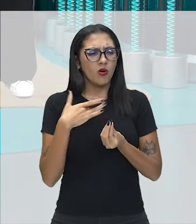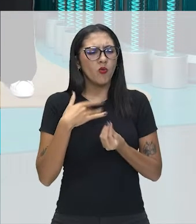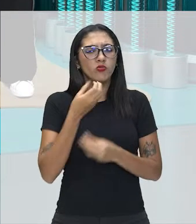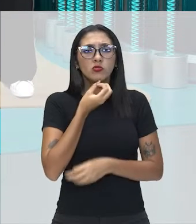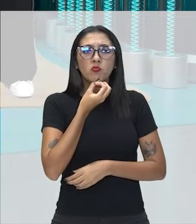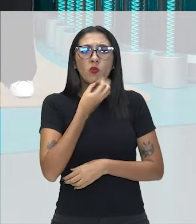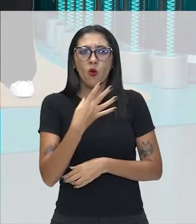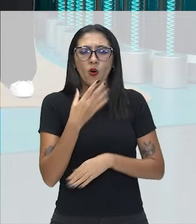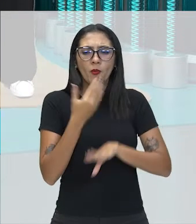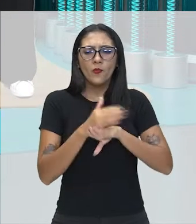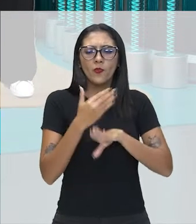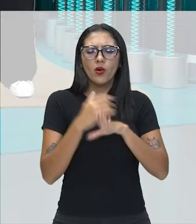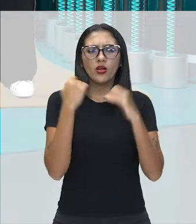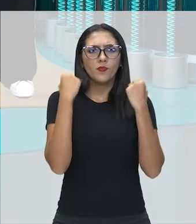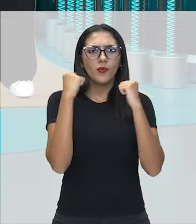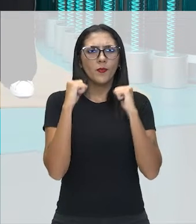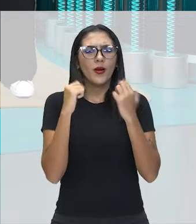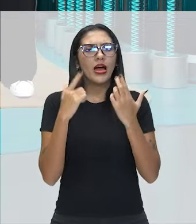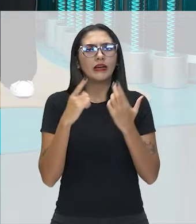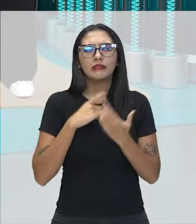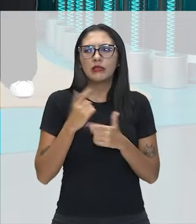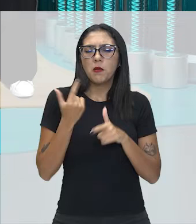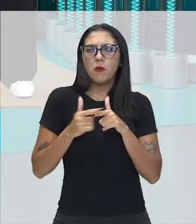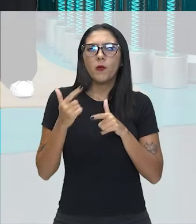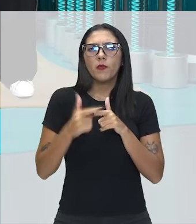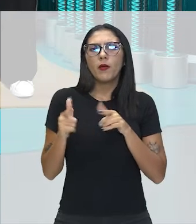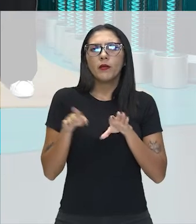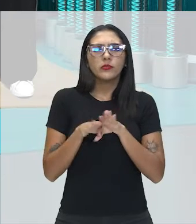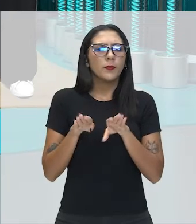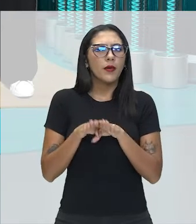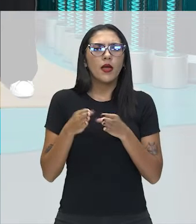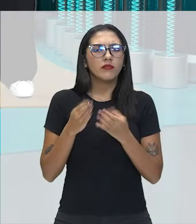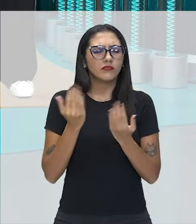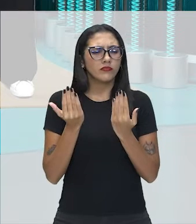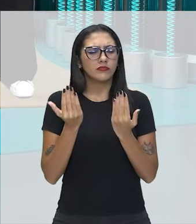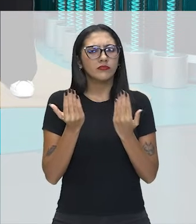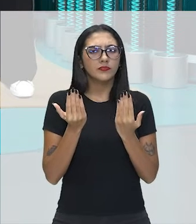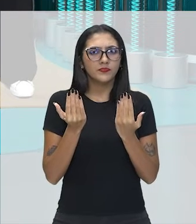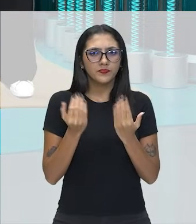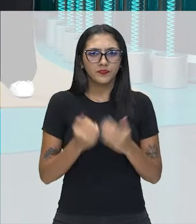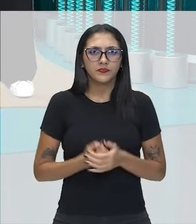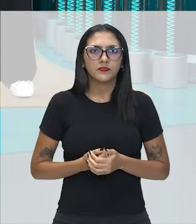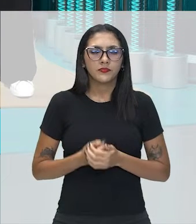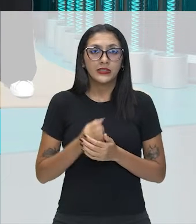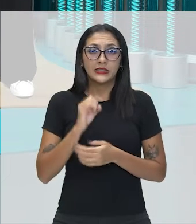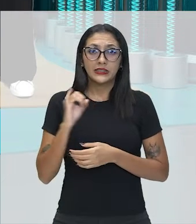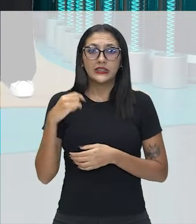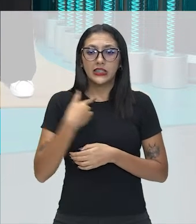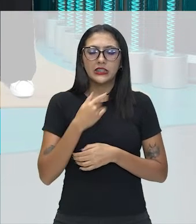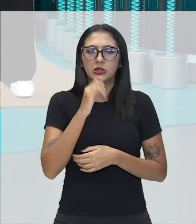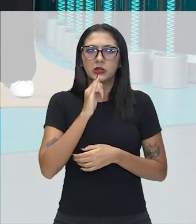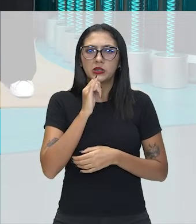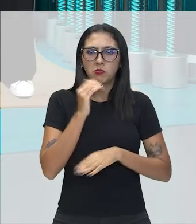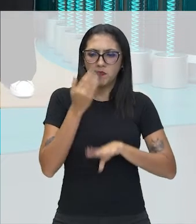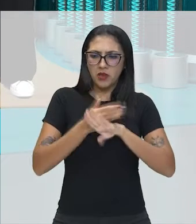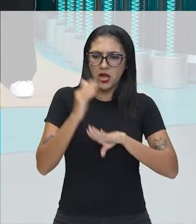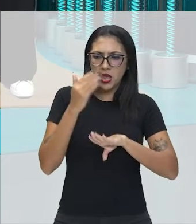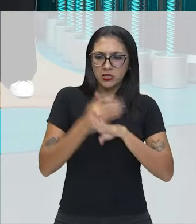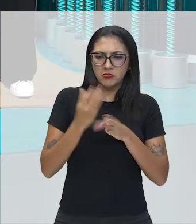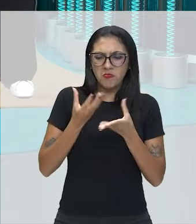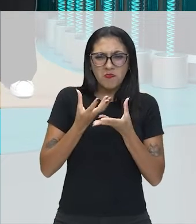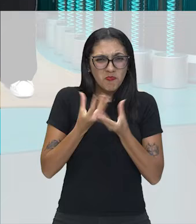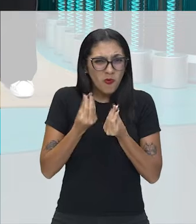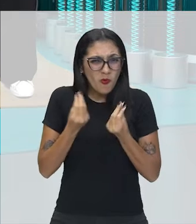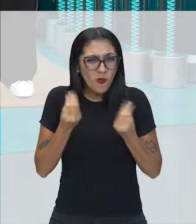minha saúde vai me prejudicar dessa forma? Tudo que a gente faz em excesso, ele pode sim